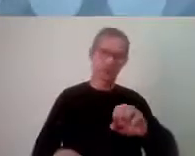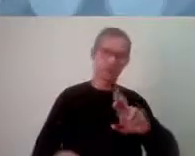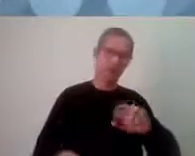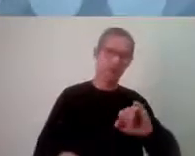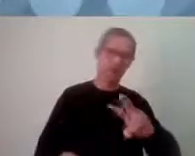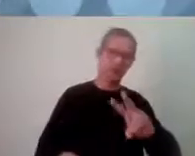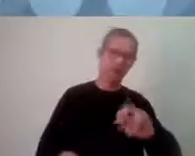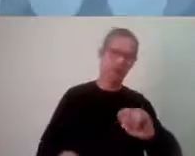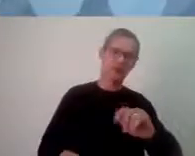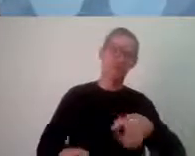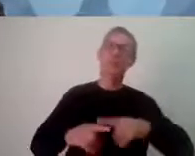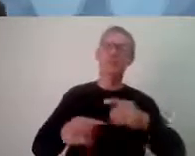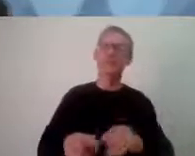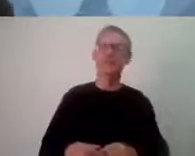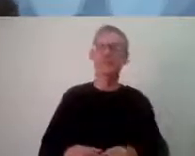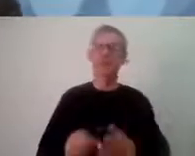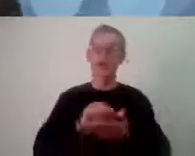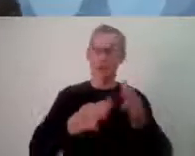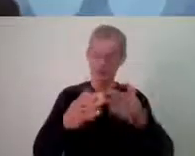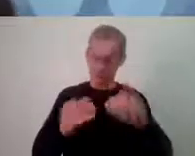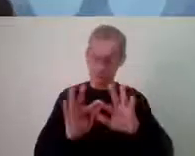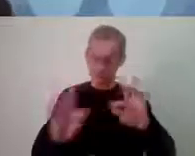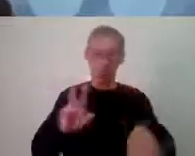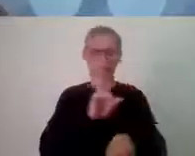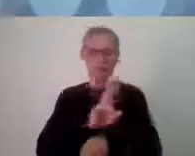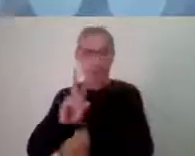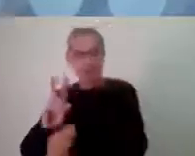pedir a função. Cuidado.